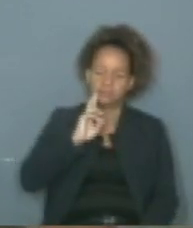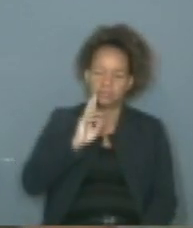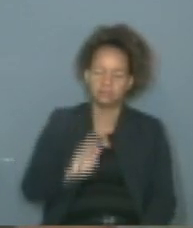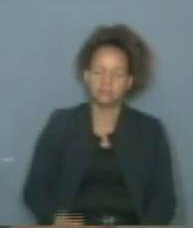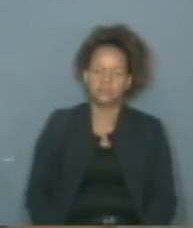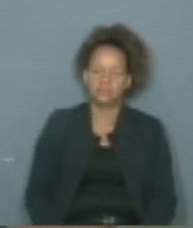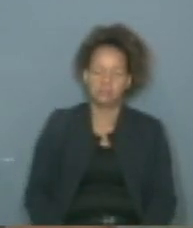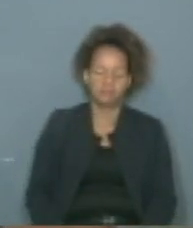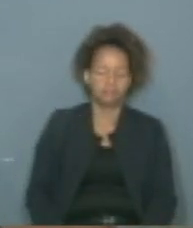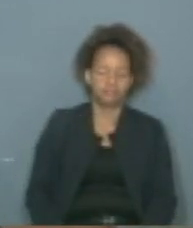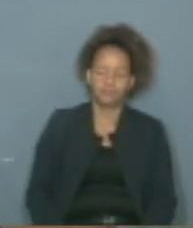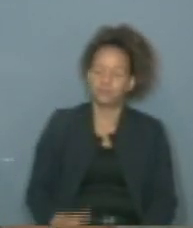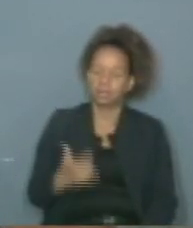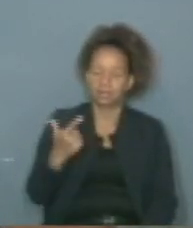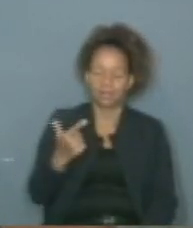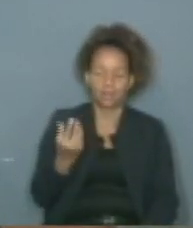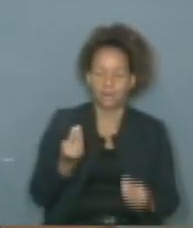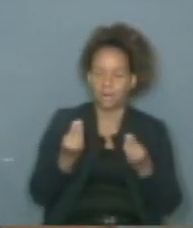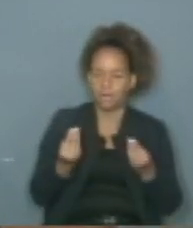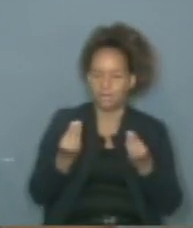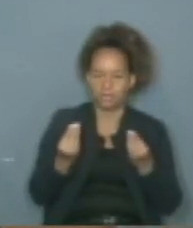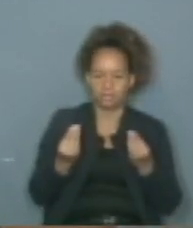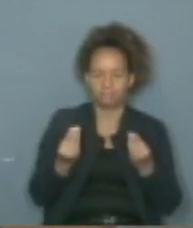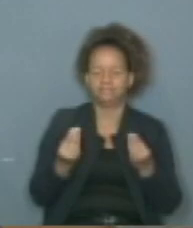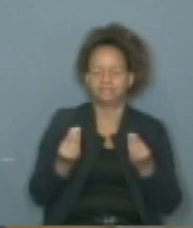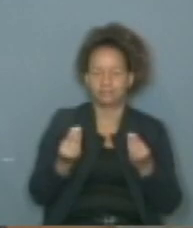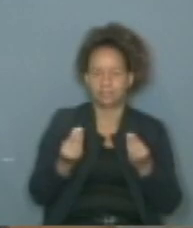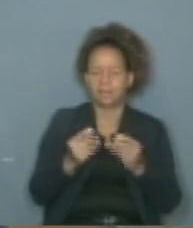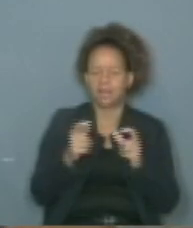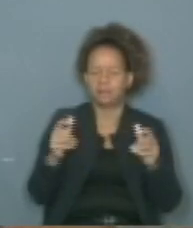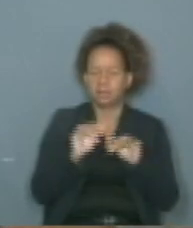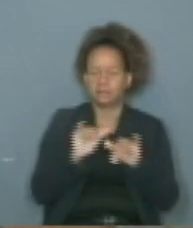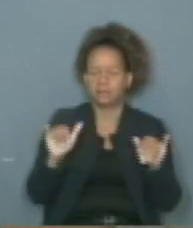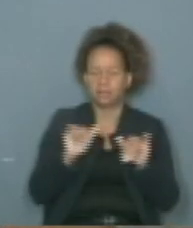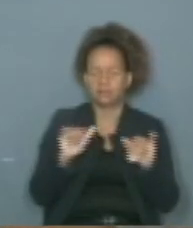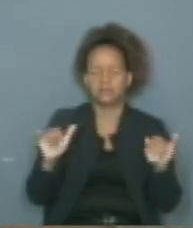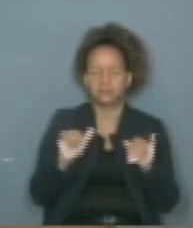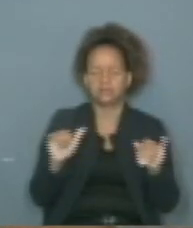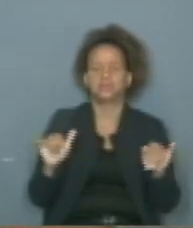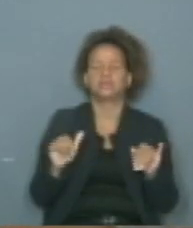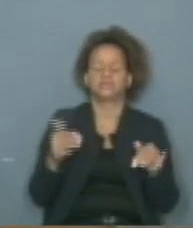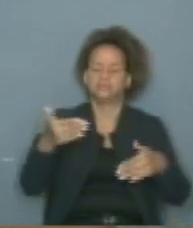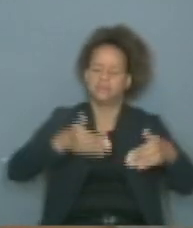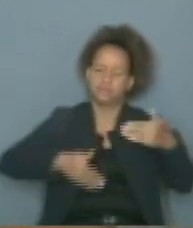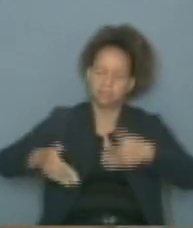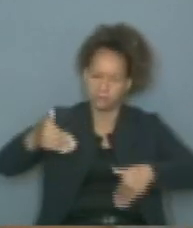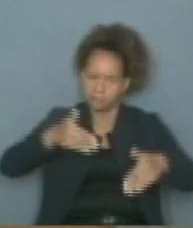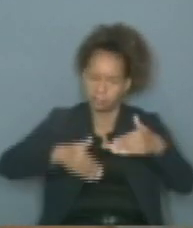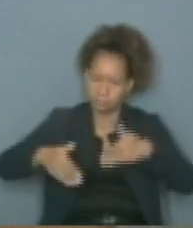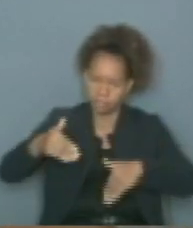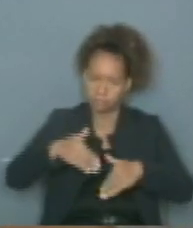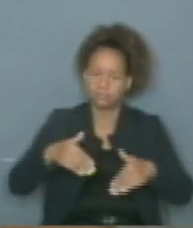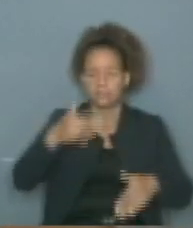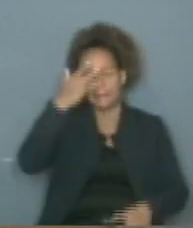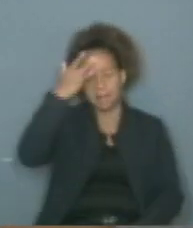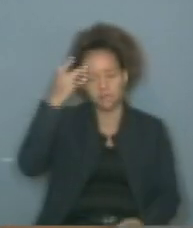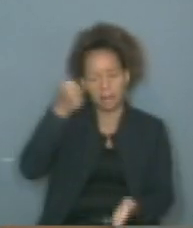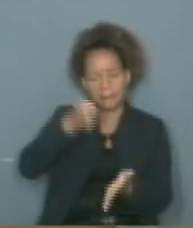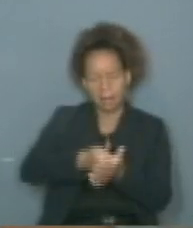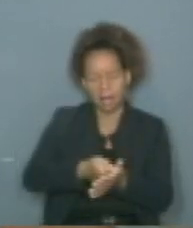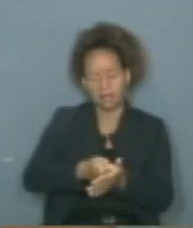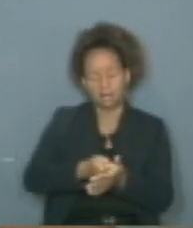é insuficiente e compromete a ampla divulgação e participação dos